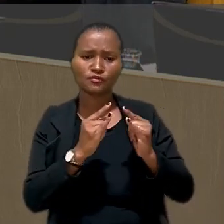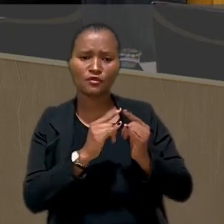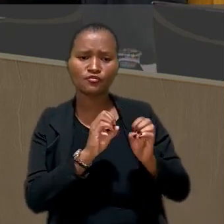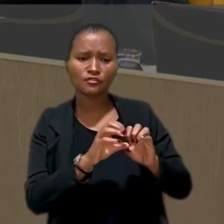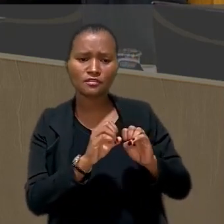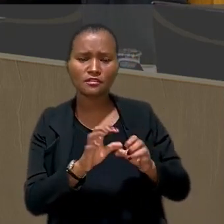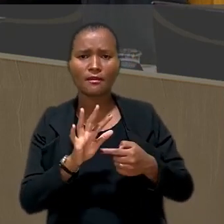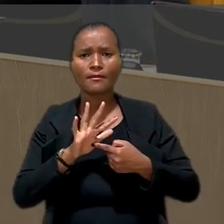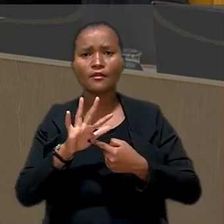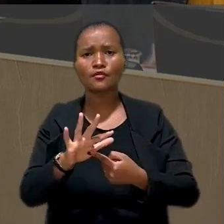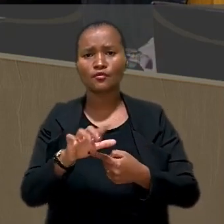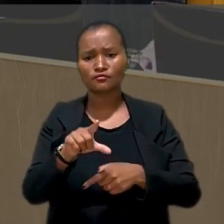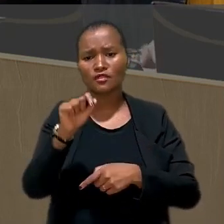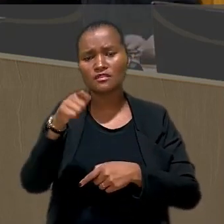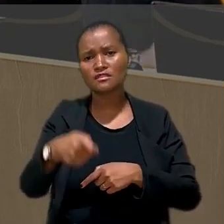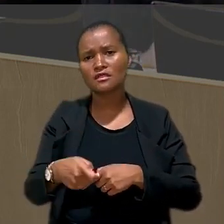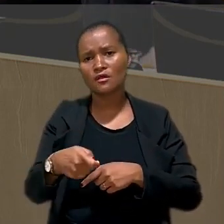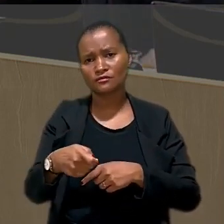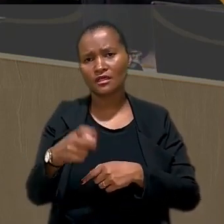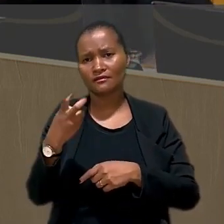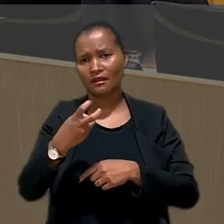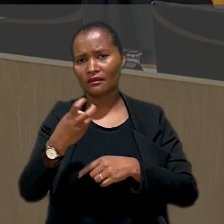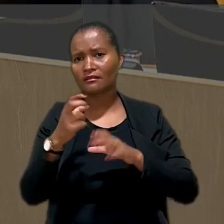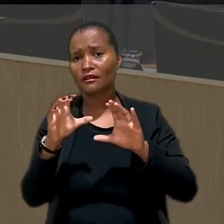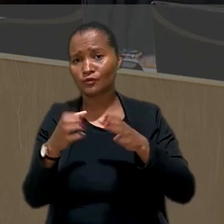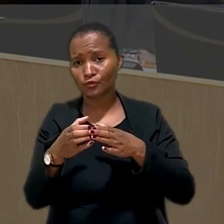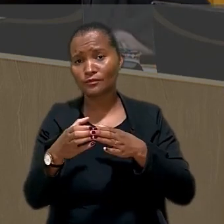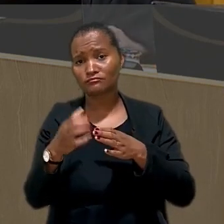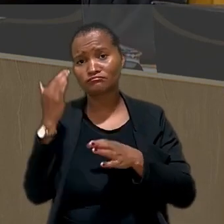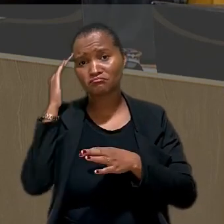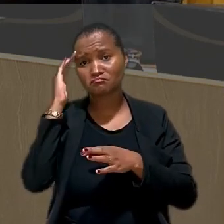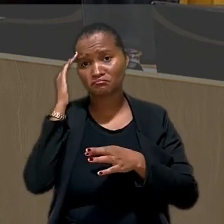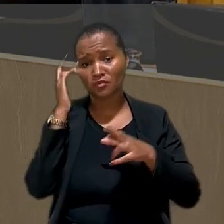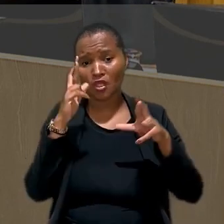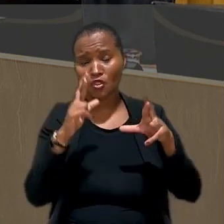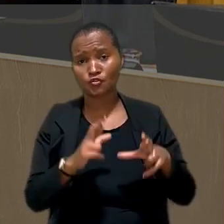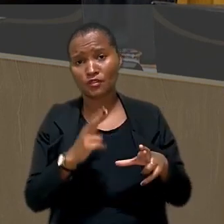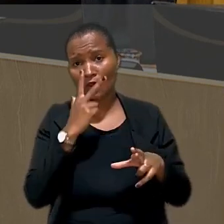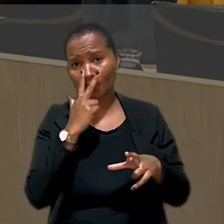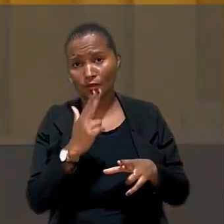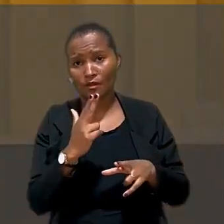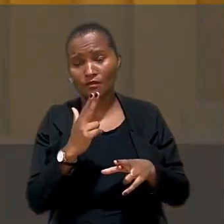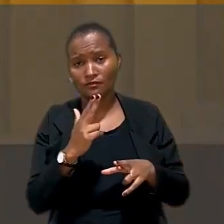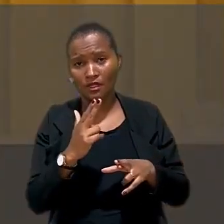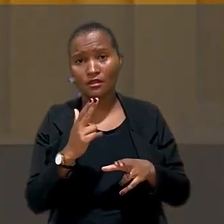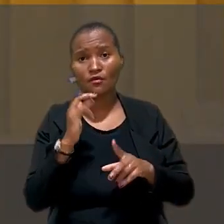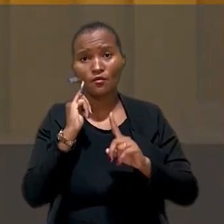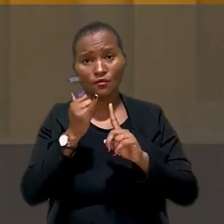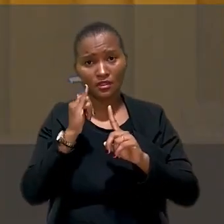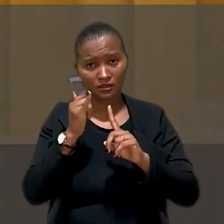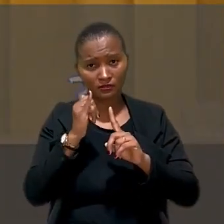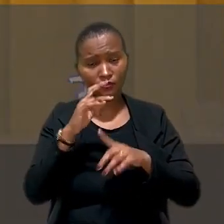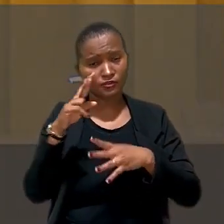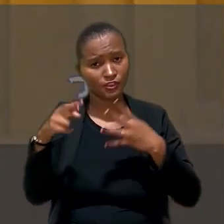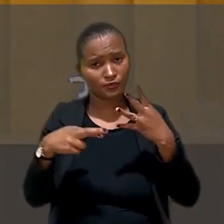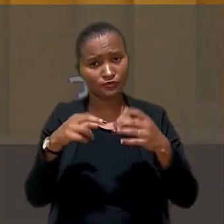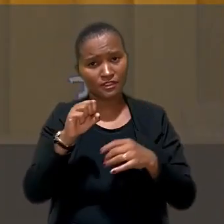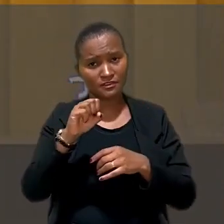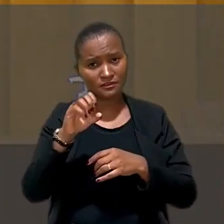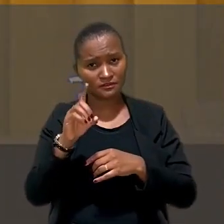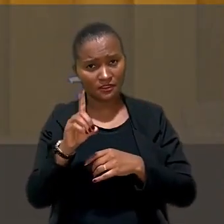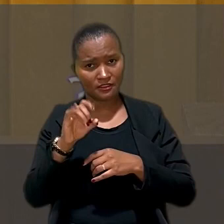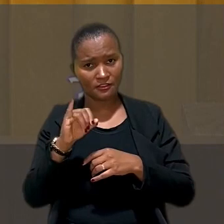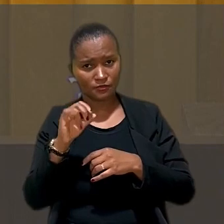de ensino apresentou decisão da 5ª turma, que coincide com o entendimento do regional. O relator do recurso de embargos